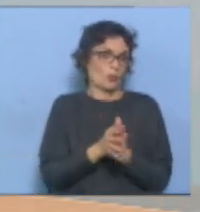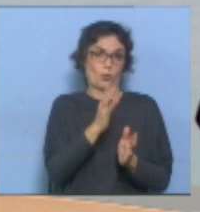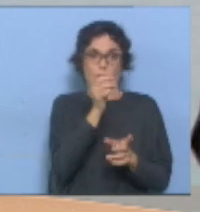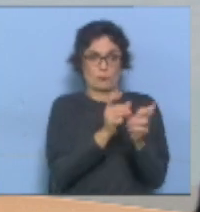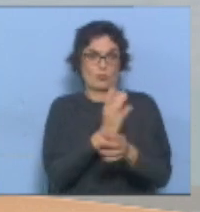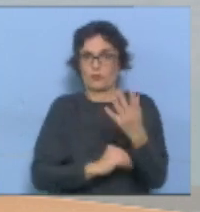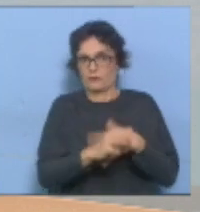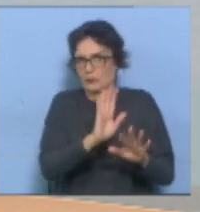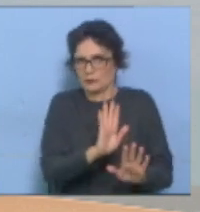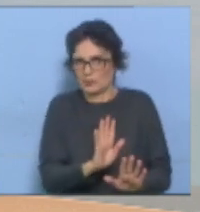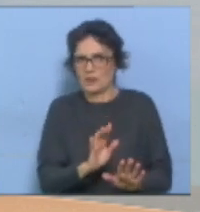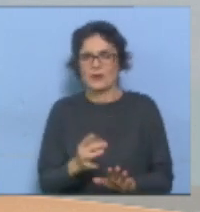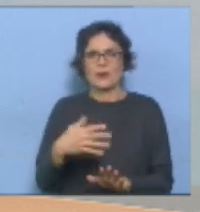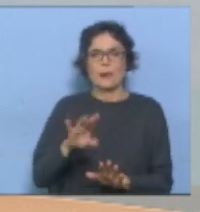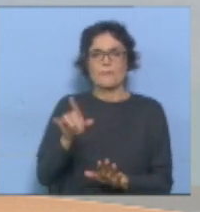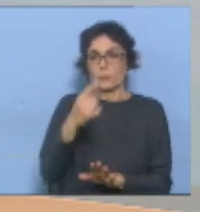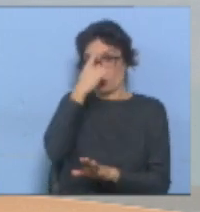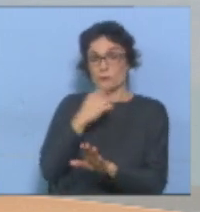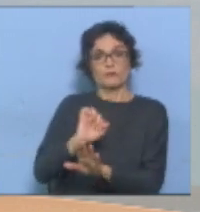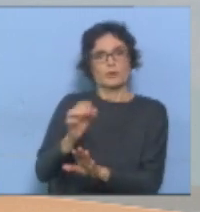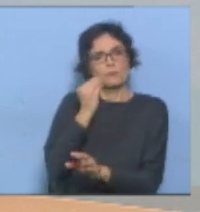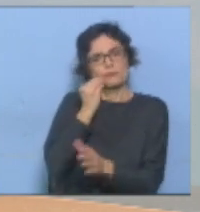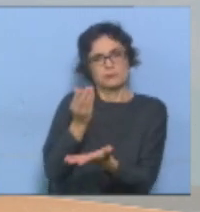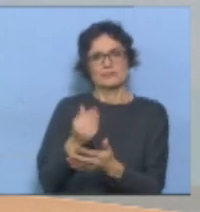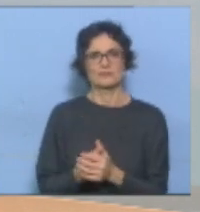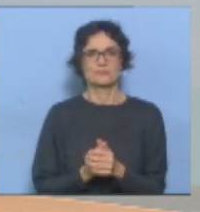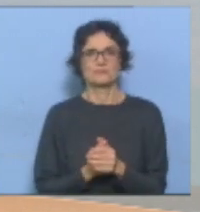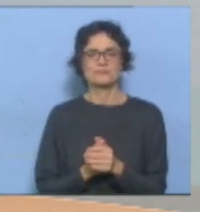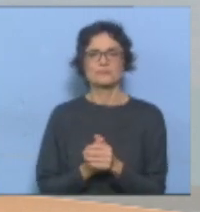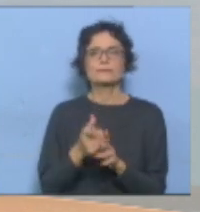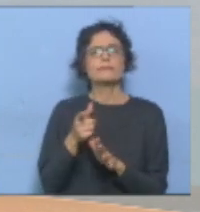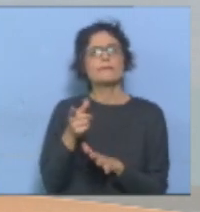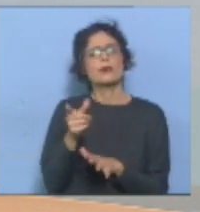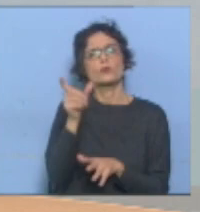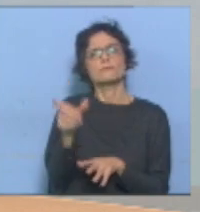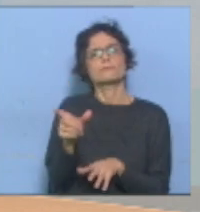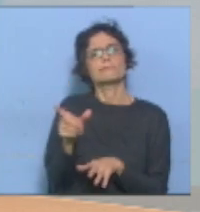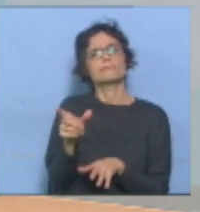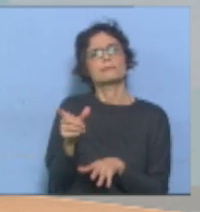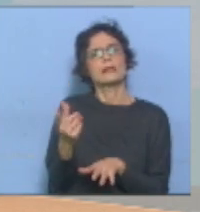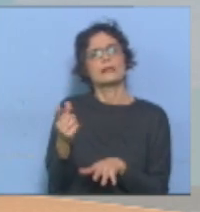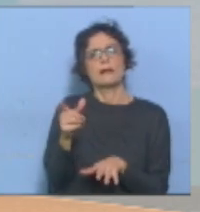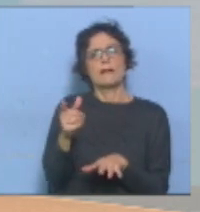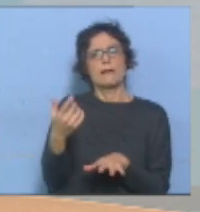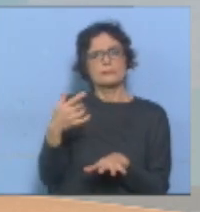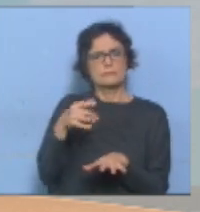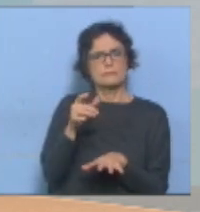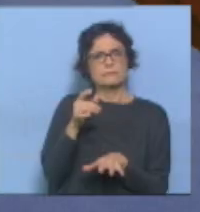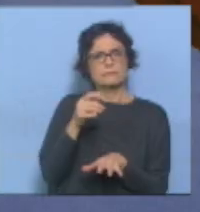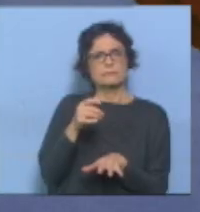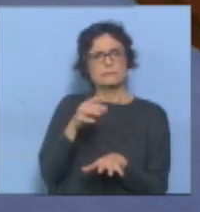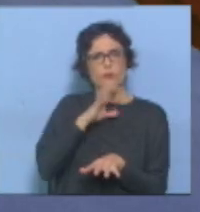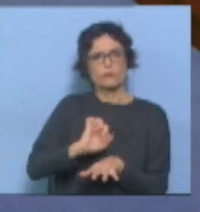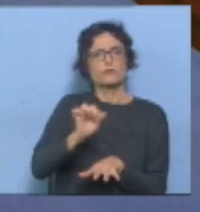de acordo com, enfim, com o seu perfil, não é? Claro. A integração do Bernardo, seja familiar, seja noutros ambientes,